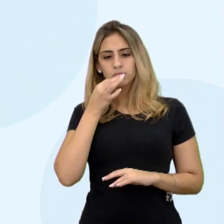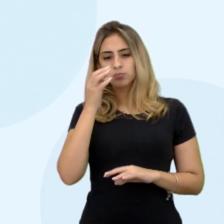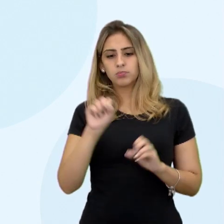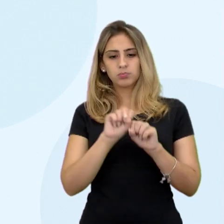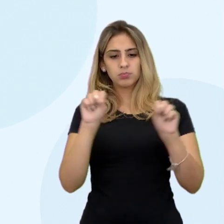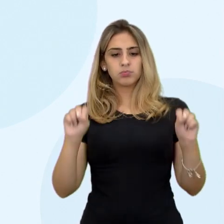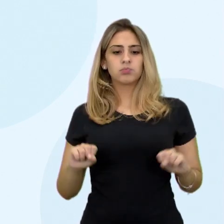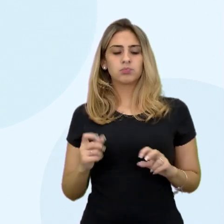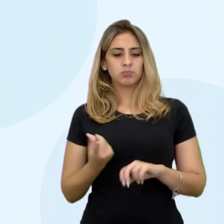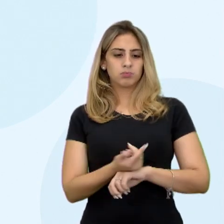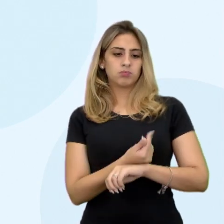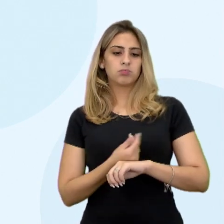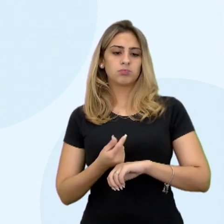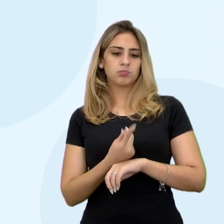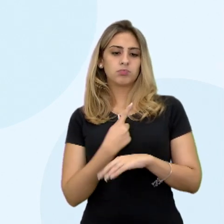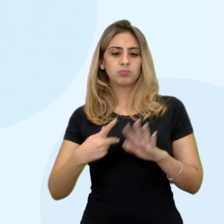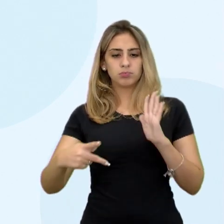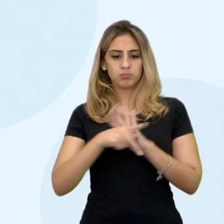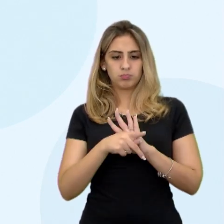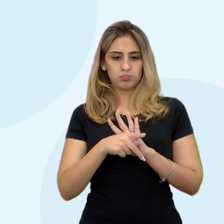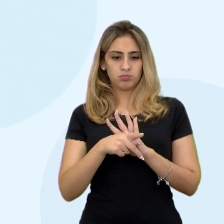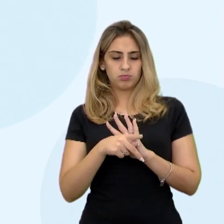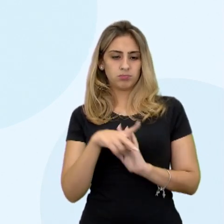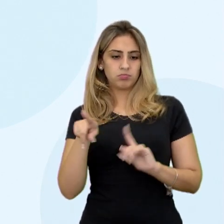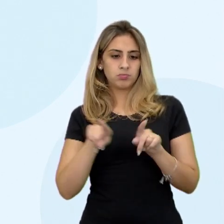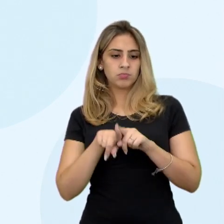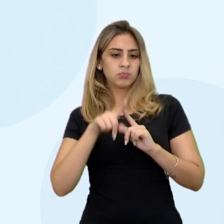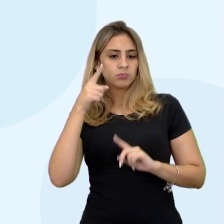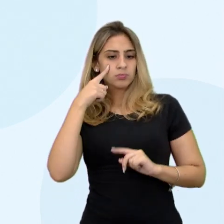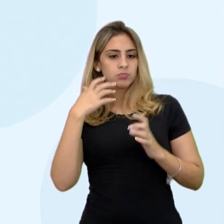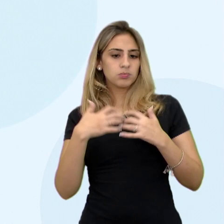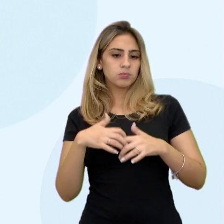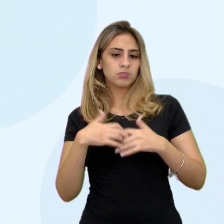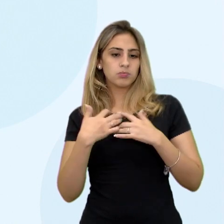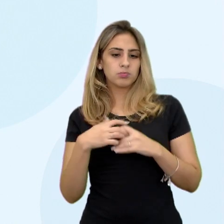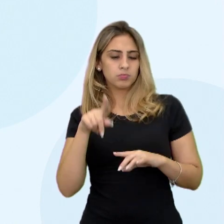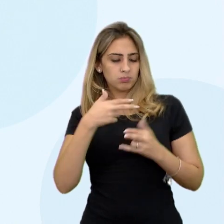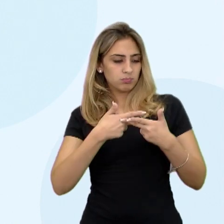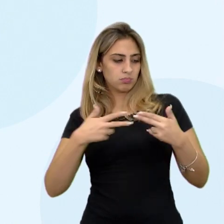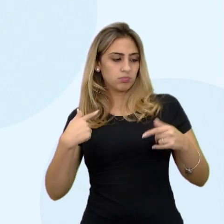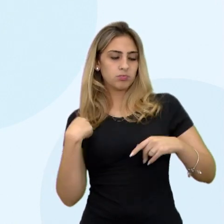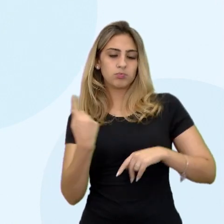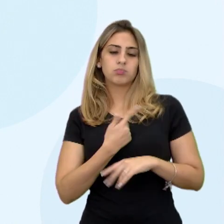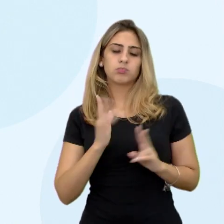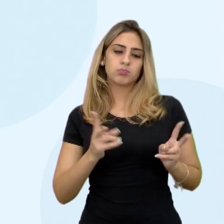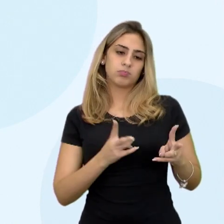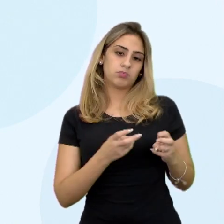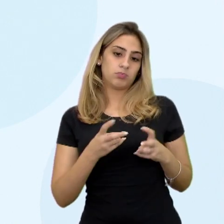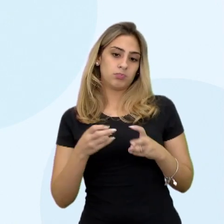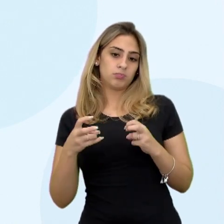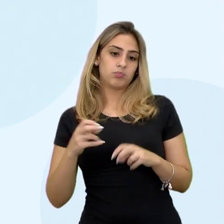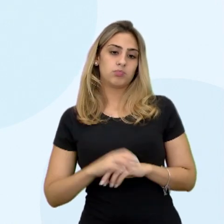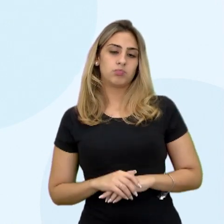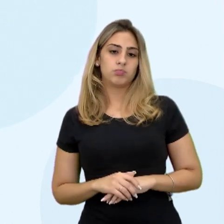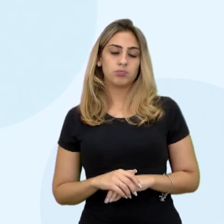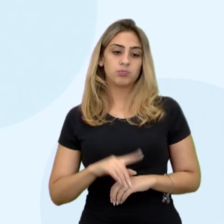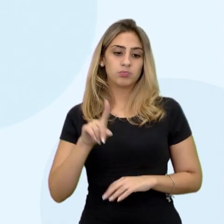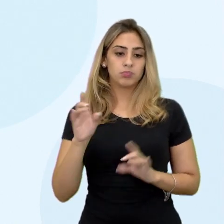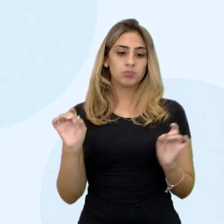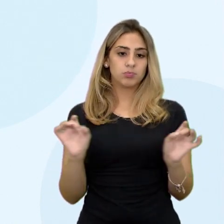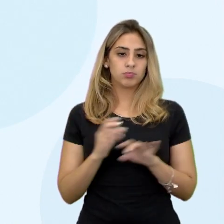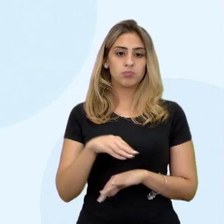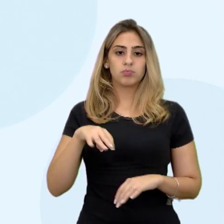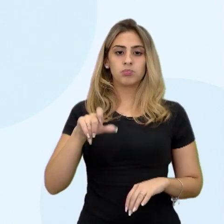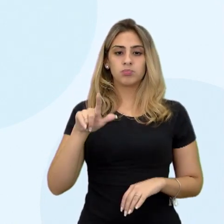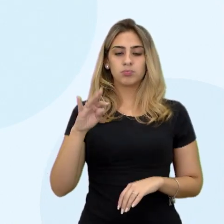sistema capitalista e seus pressupostos. Pensando nisso aqui, nesse ponto, a gente já percebe que Milton Santos